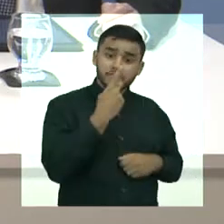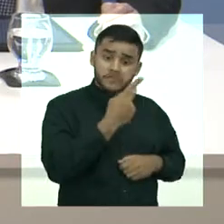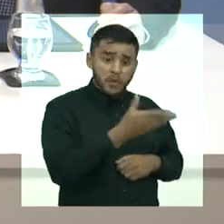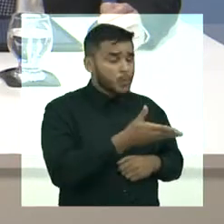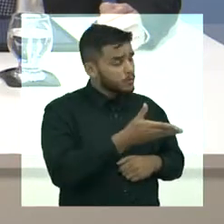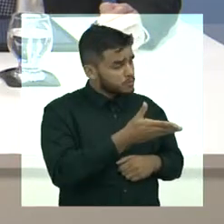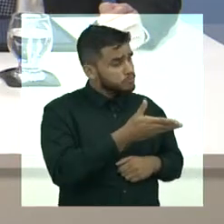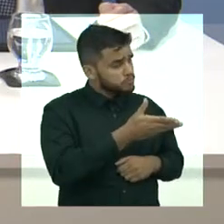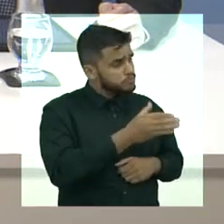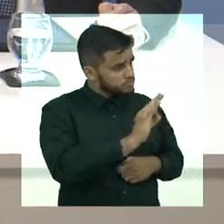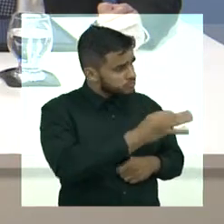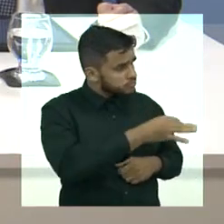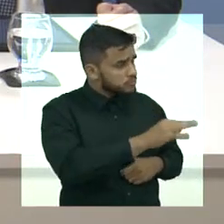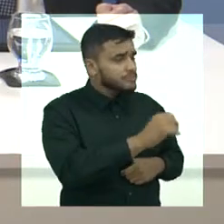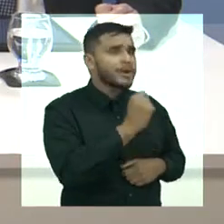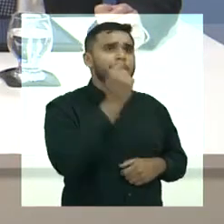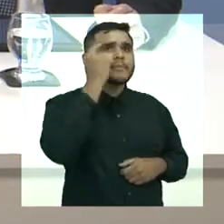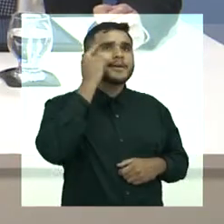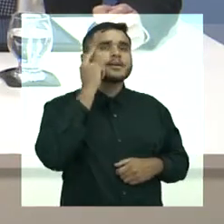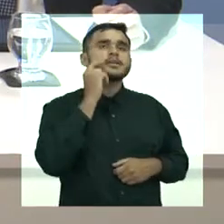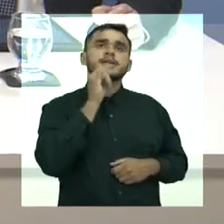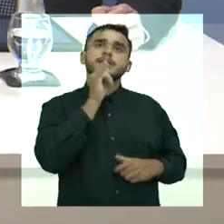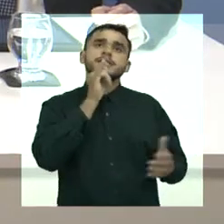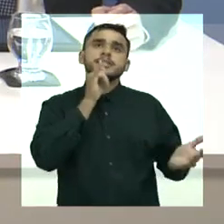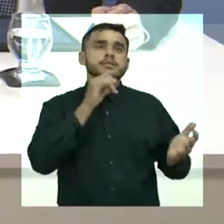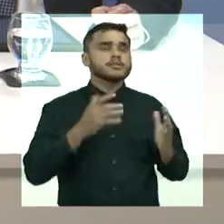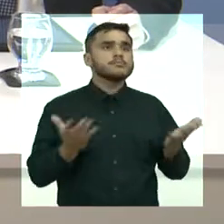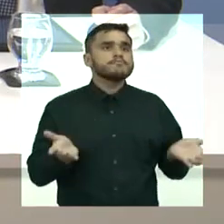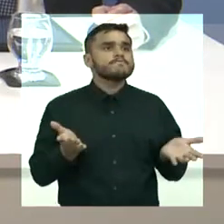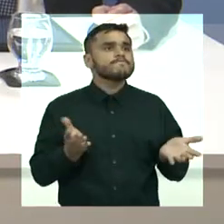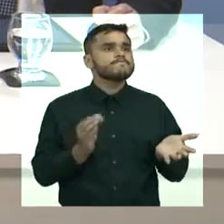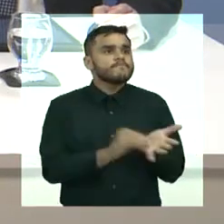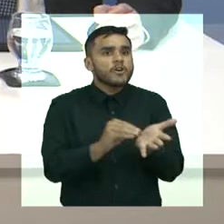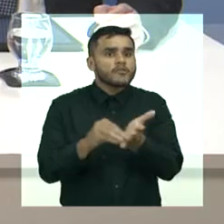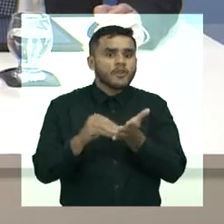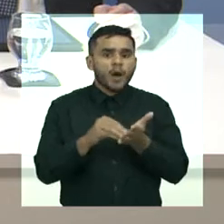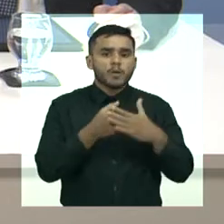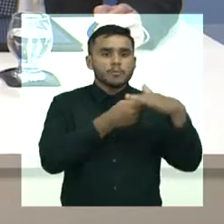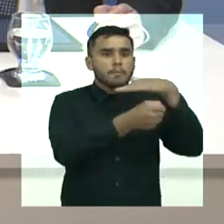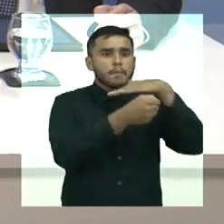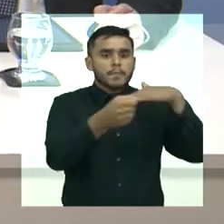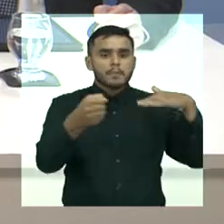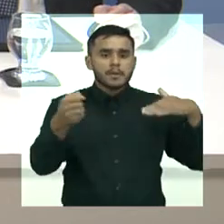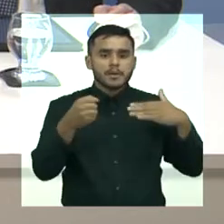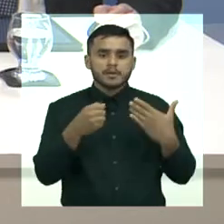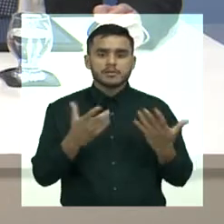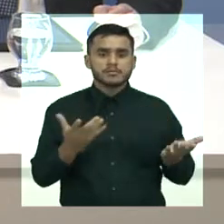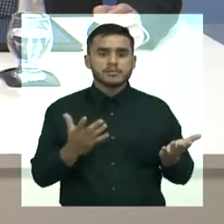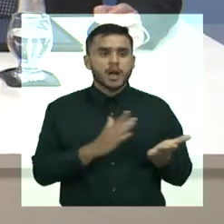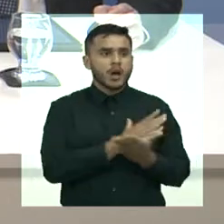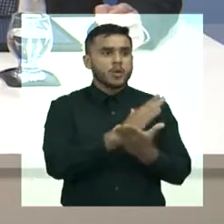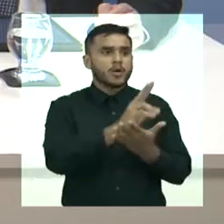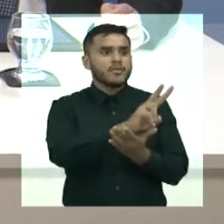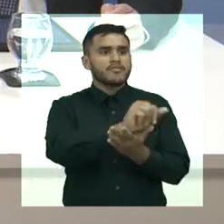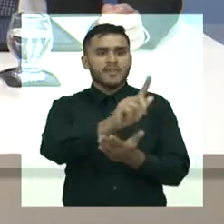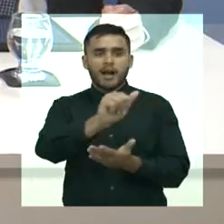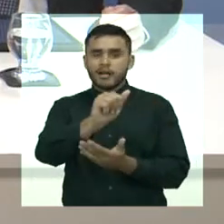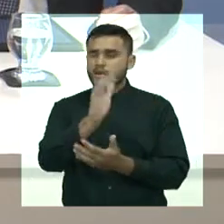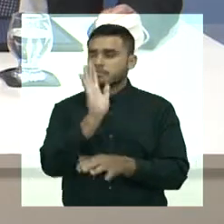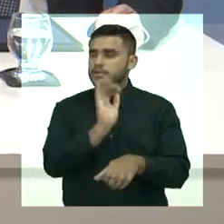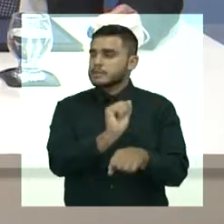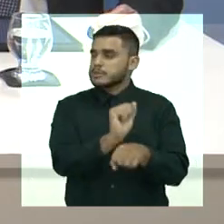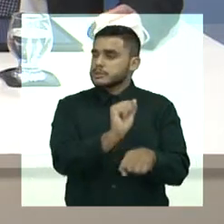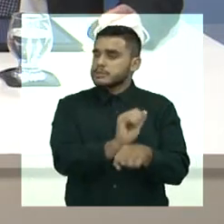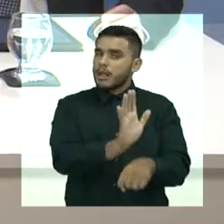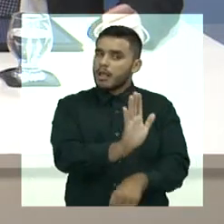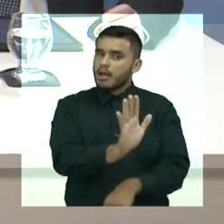que parecia que havia um vazio nessa articulação de preenchimento destes cargos. Foi estratégico, então, deixar para